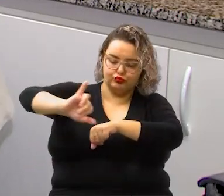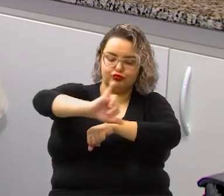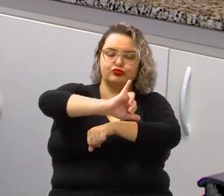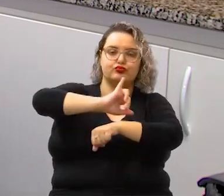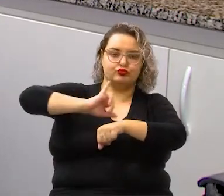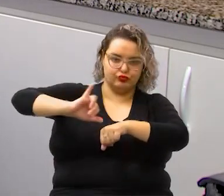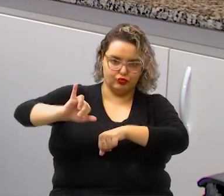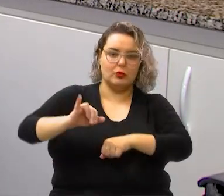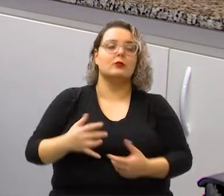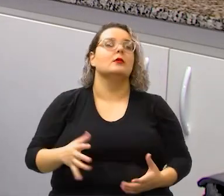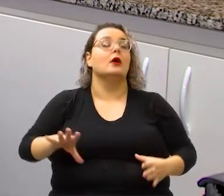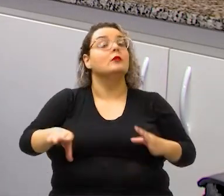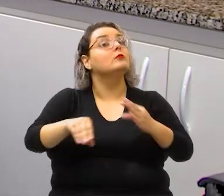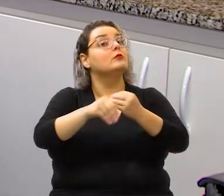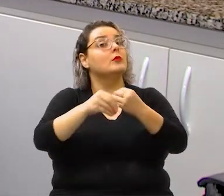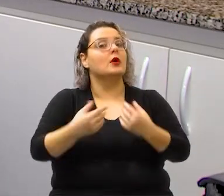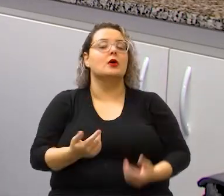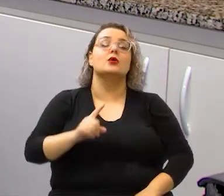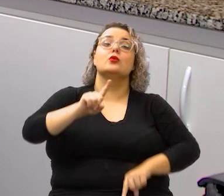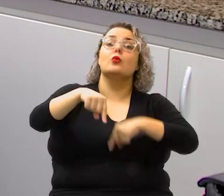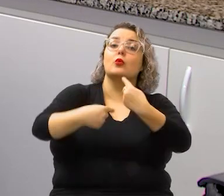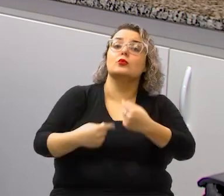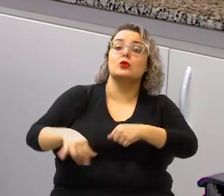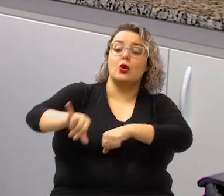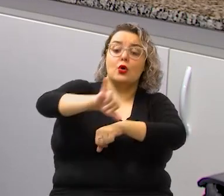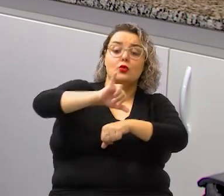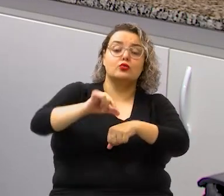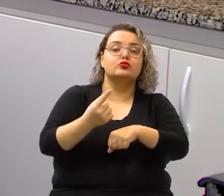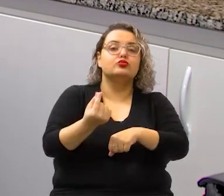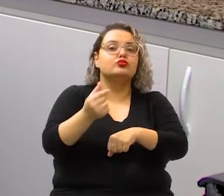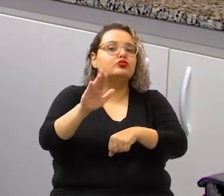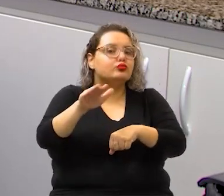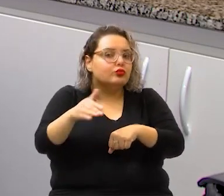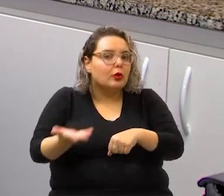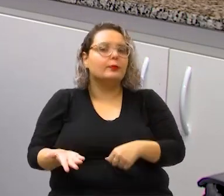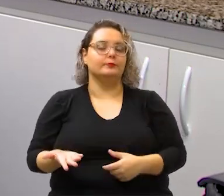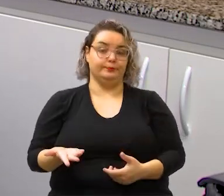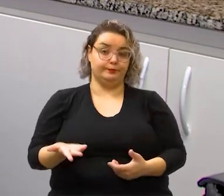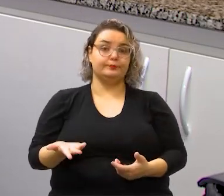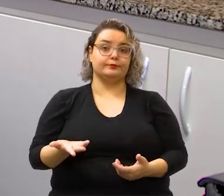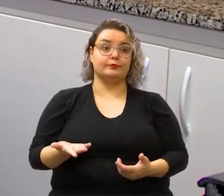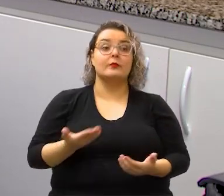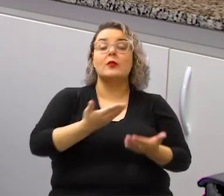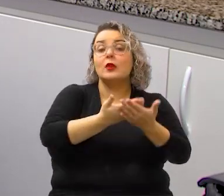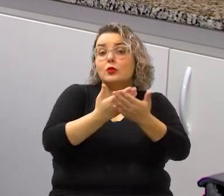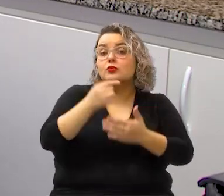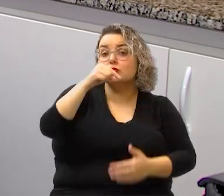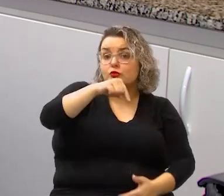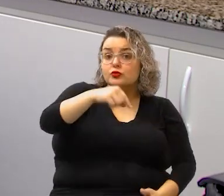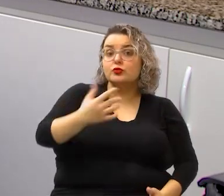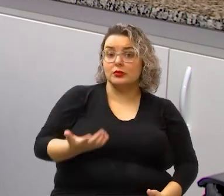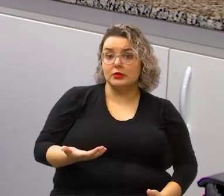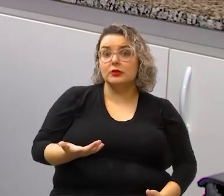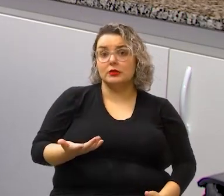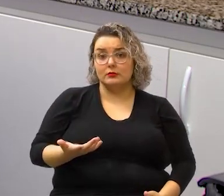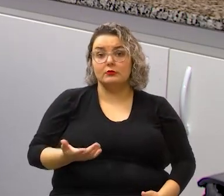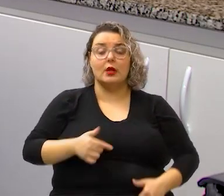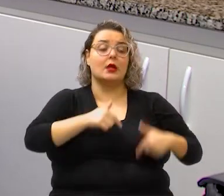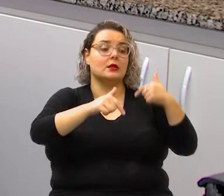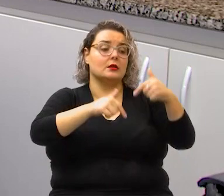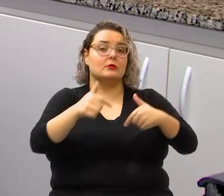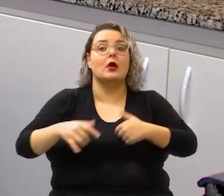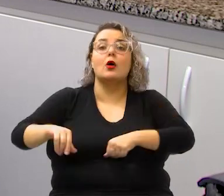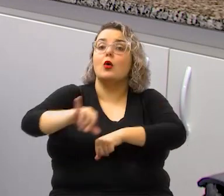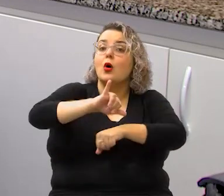são caros, né? E valores que são um pouco mais baratos, e óleos que são um pouco mais baratos. Então, o estudo aqui